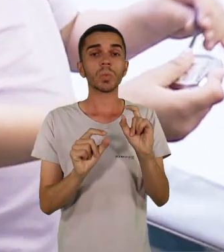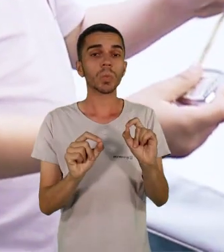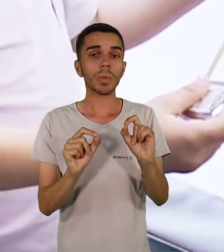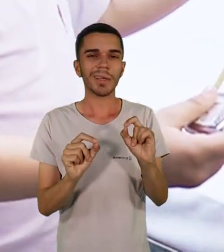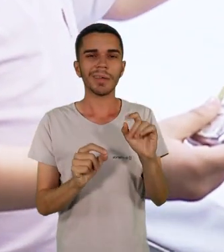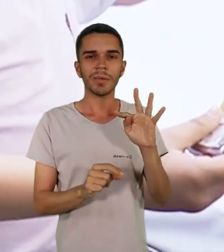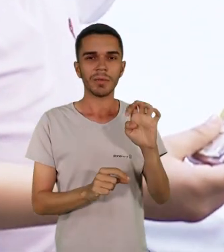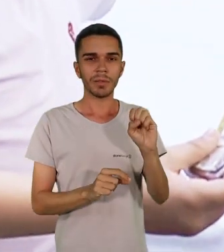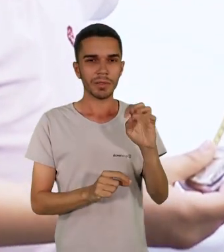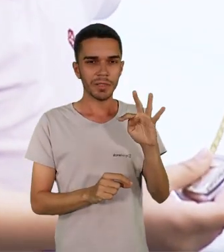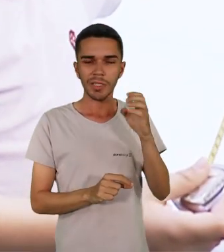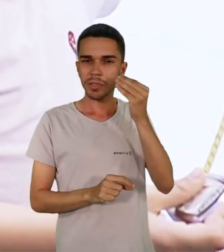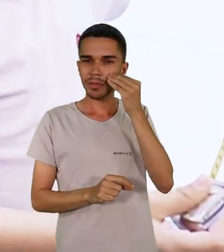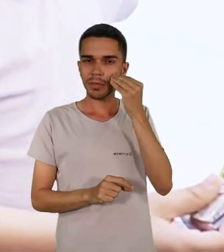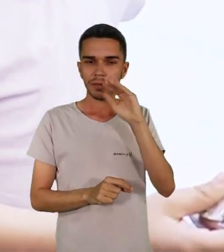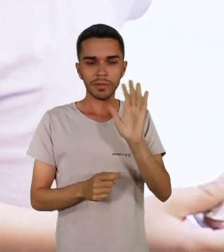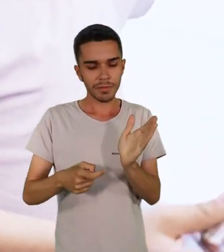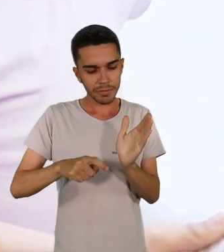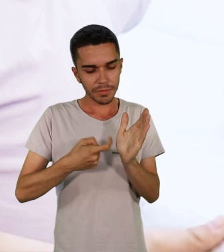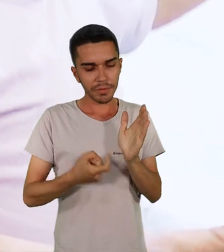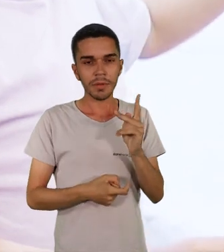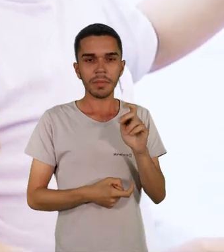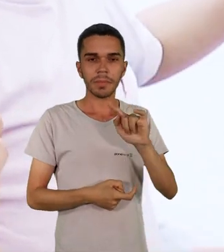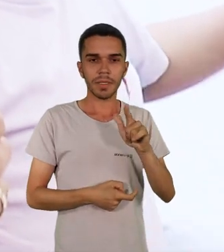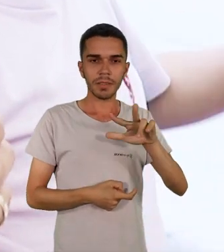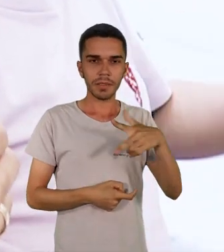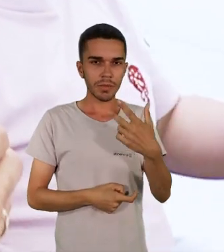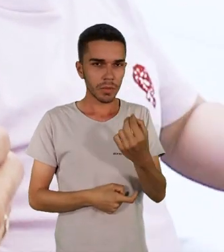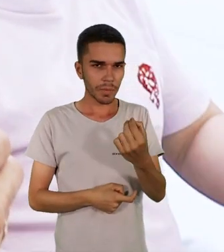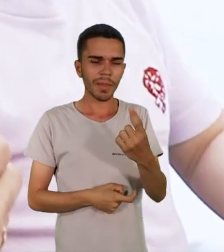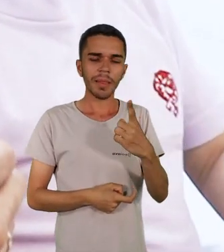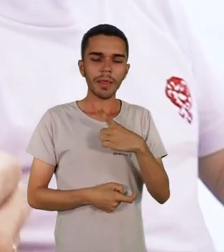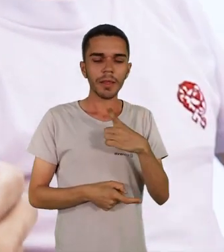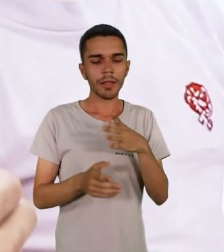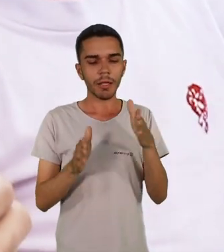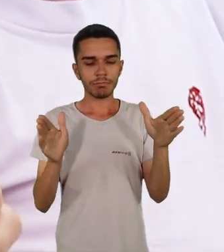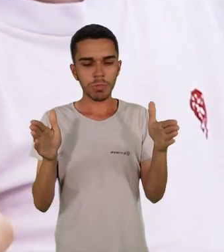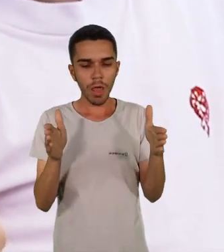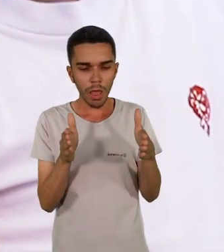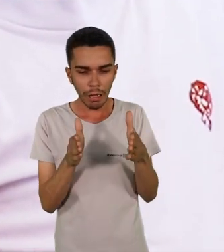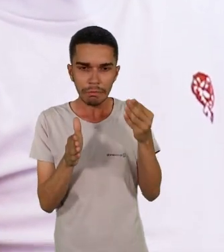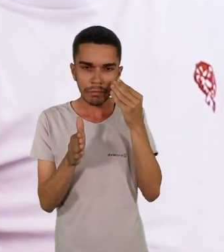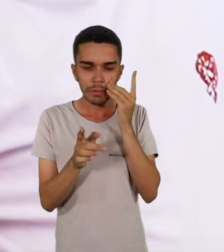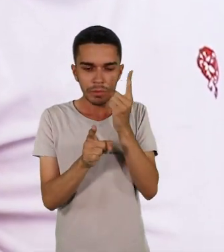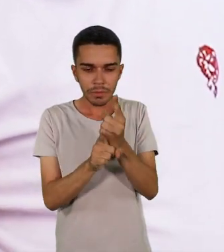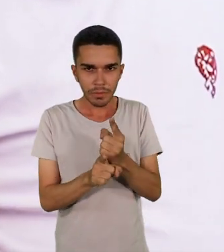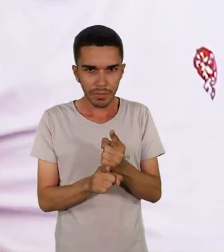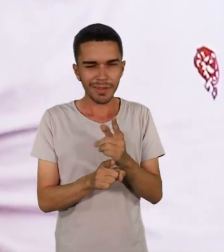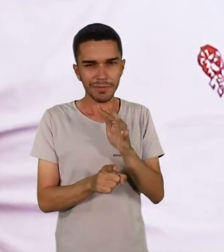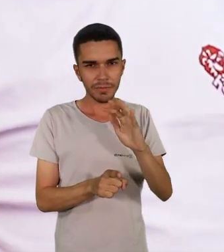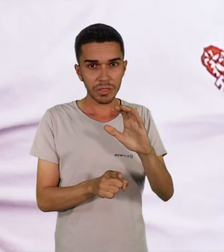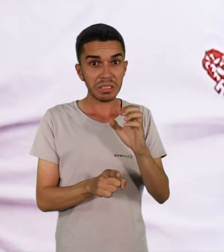teste do pezinho, que faz uma triagem para a fibrose cística, e depois, se o teste do pezinho vier duas vezes